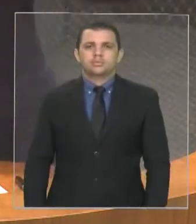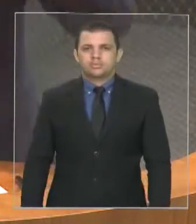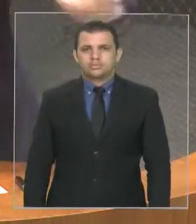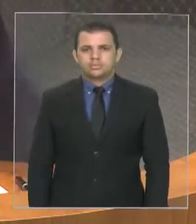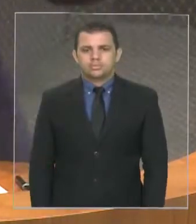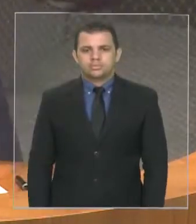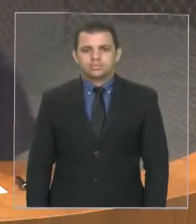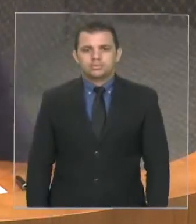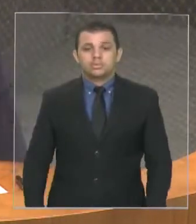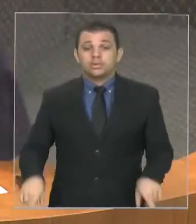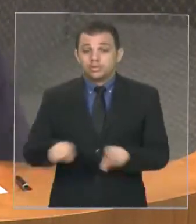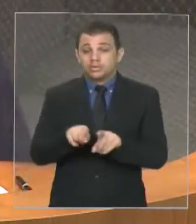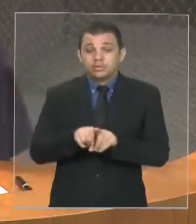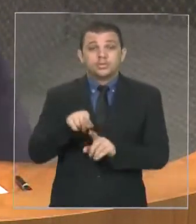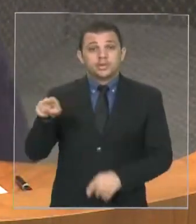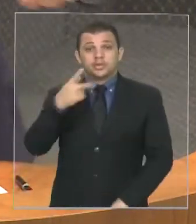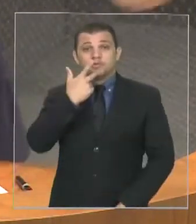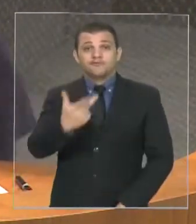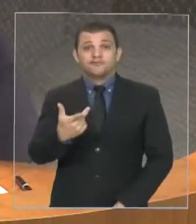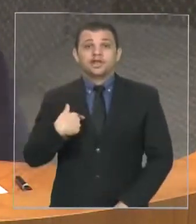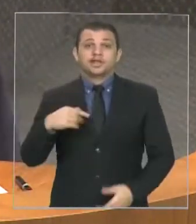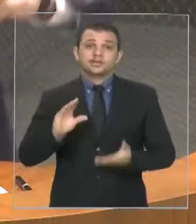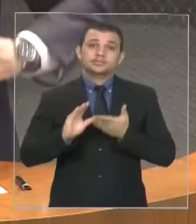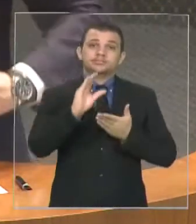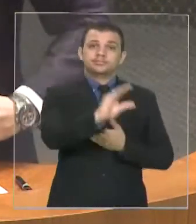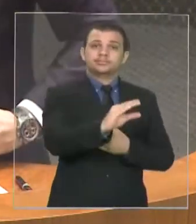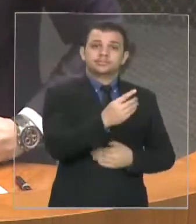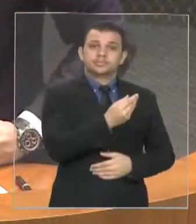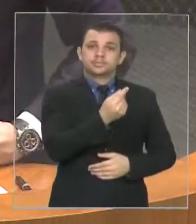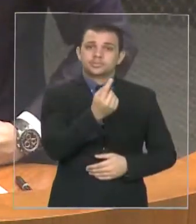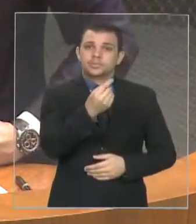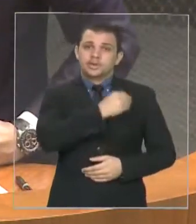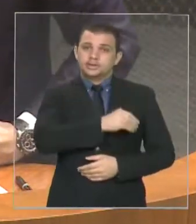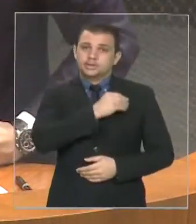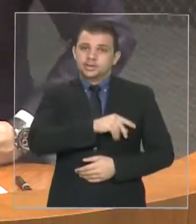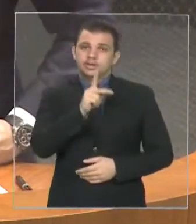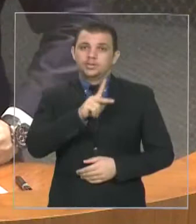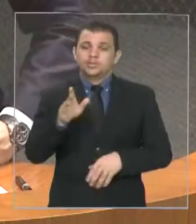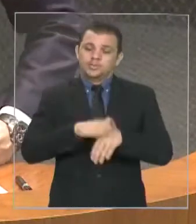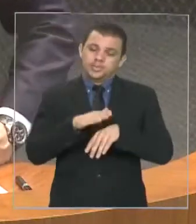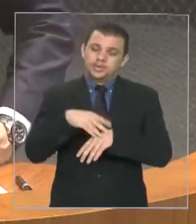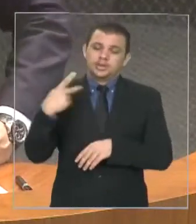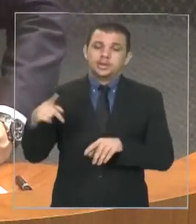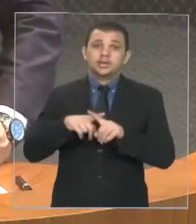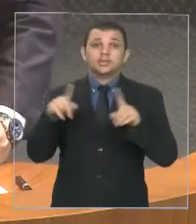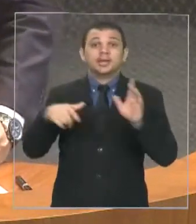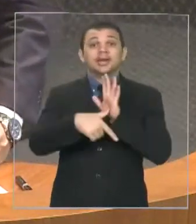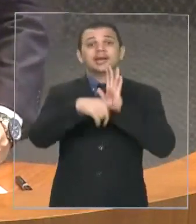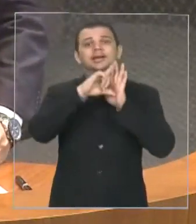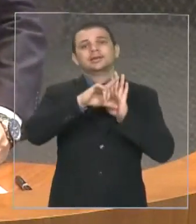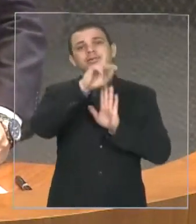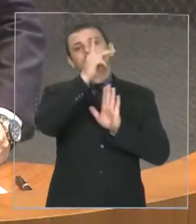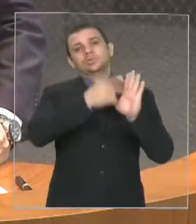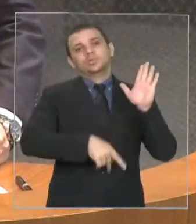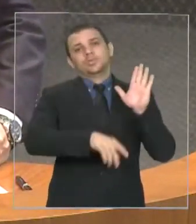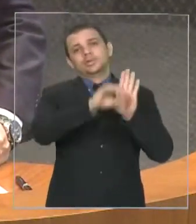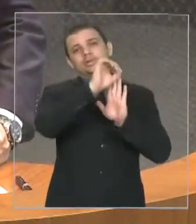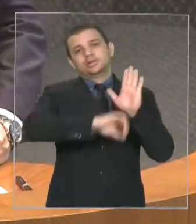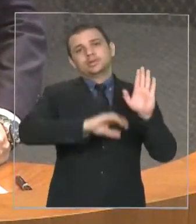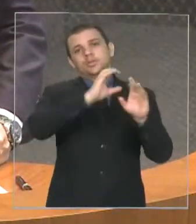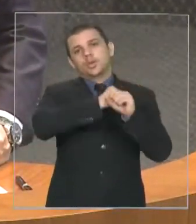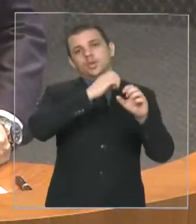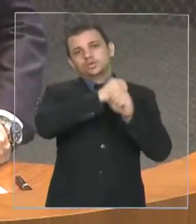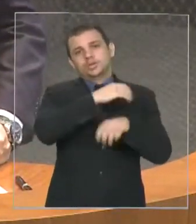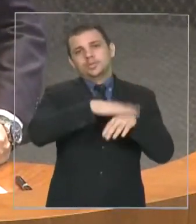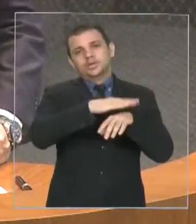que os aumentos que ele deu para os professores é dele, sendo que estava tudo no plano de carreiras do Estado